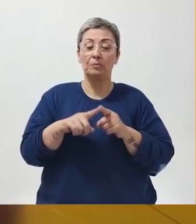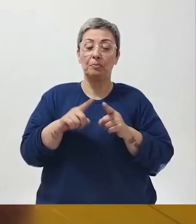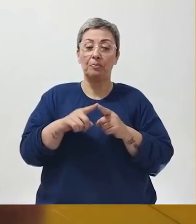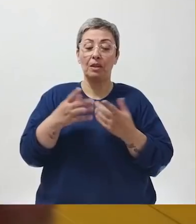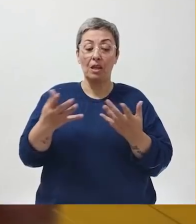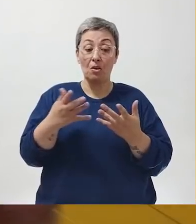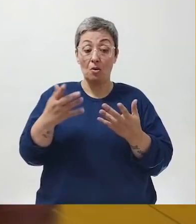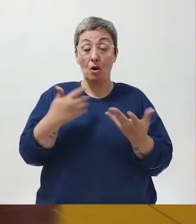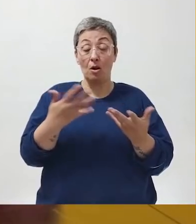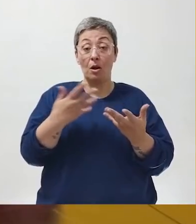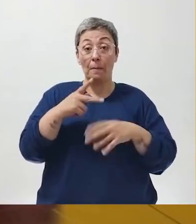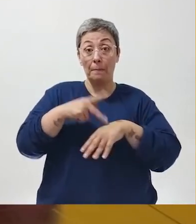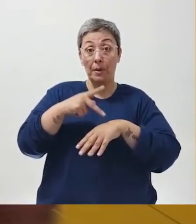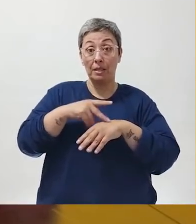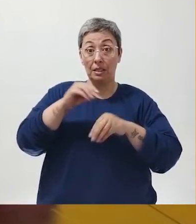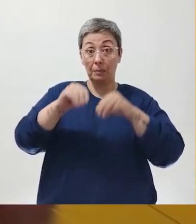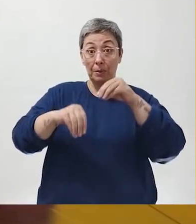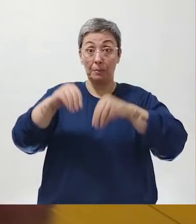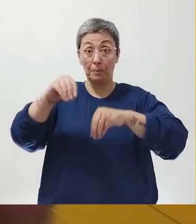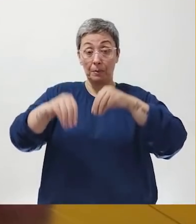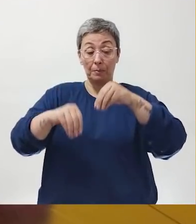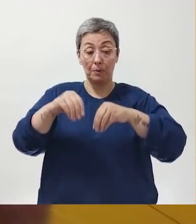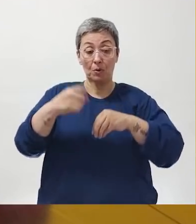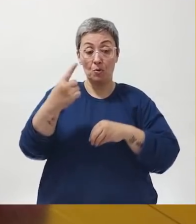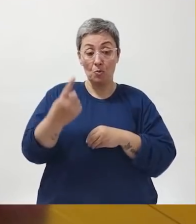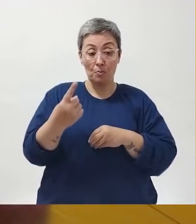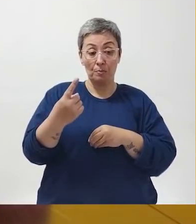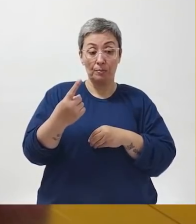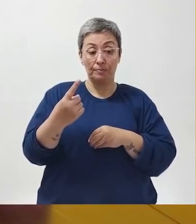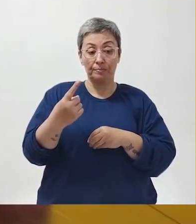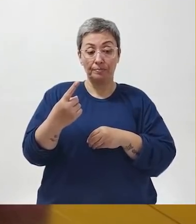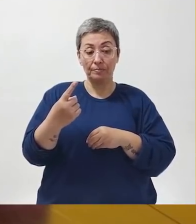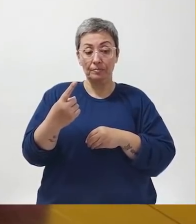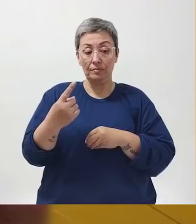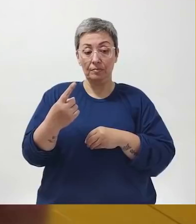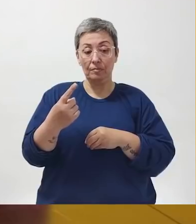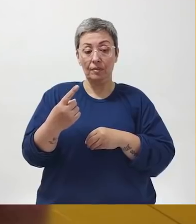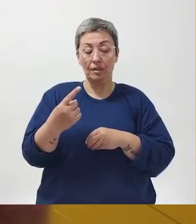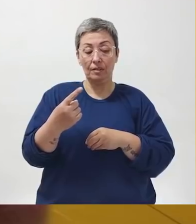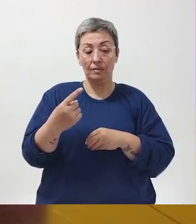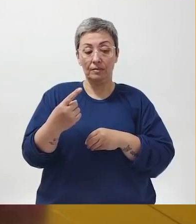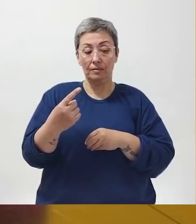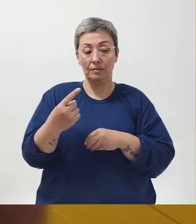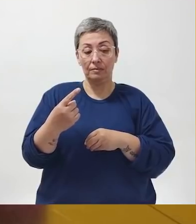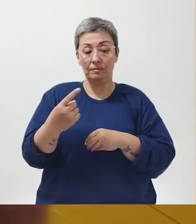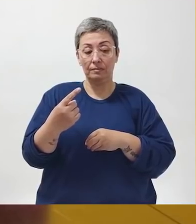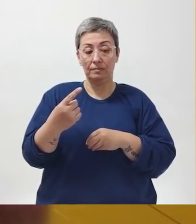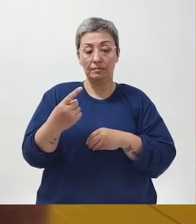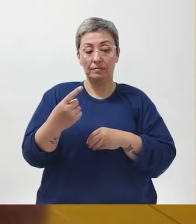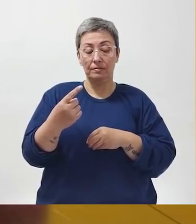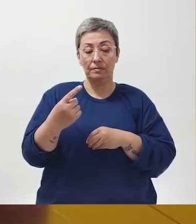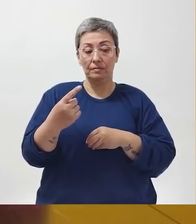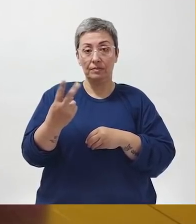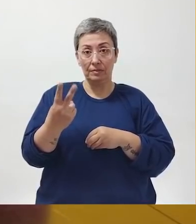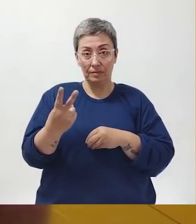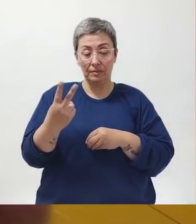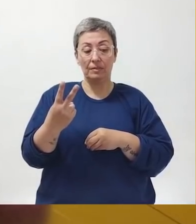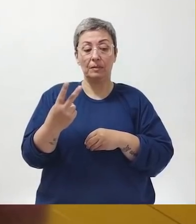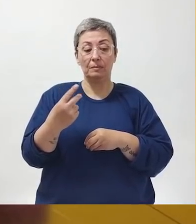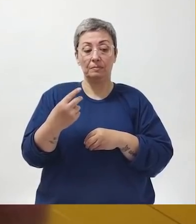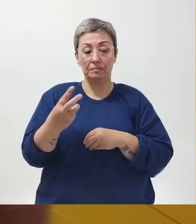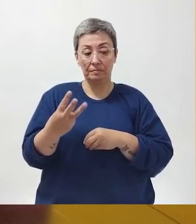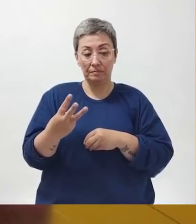de combinação e o processo de intensificação. Esses são um pouco mais novos, em algumas gramáticas ainda nem apresentam esses processos, mas surgem,